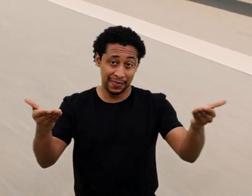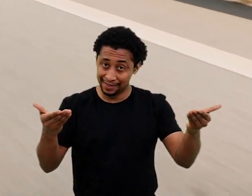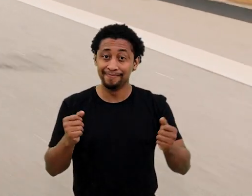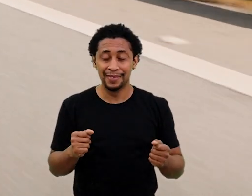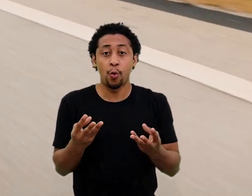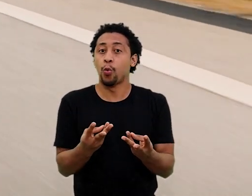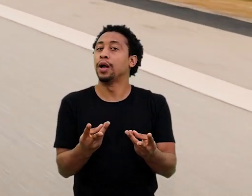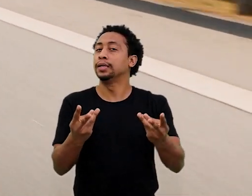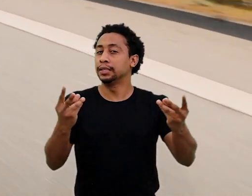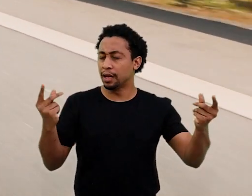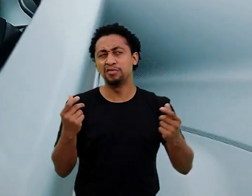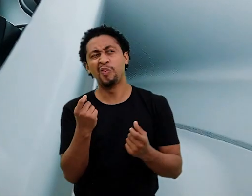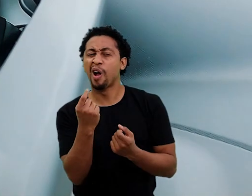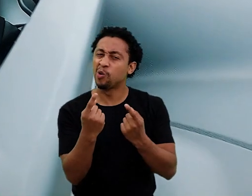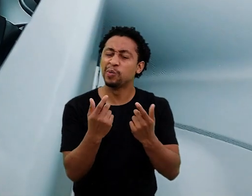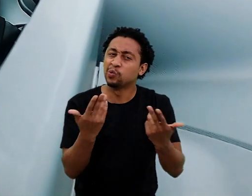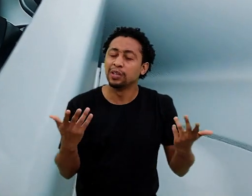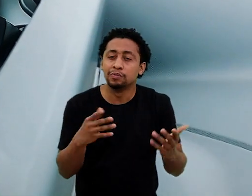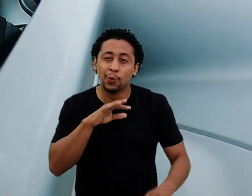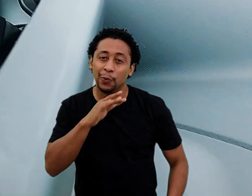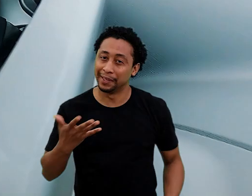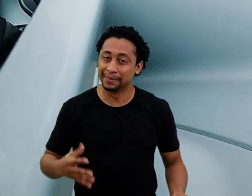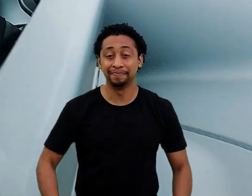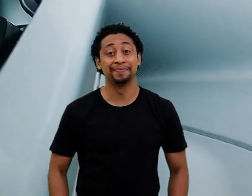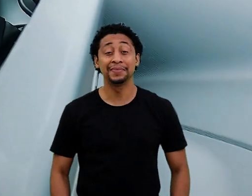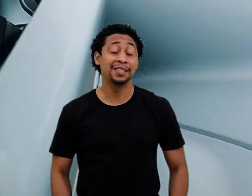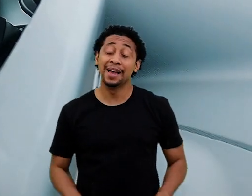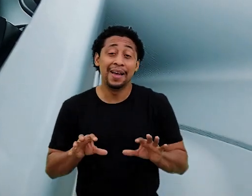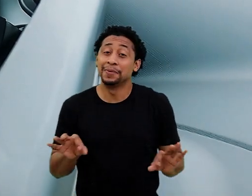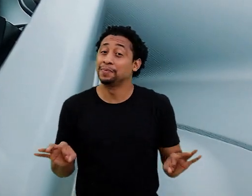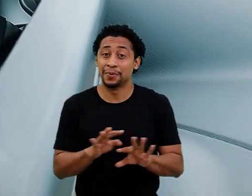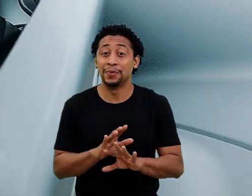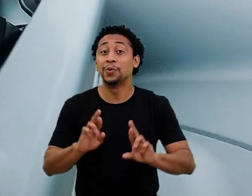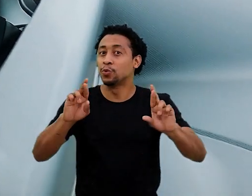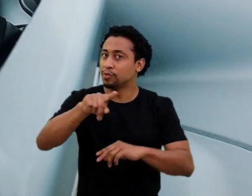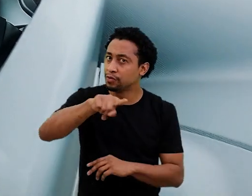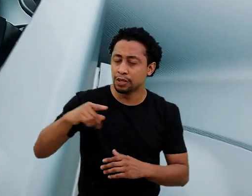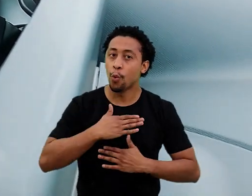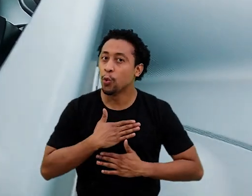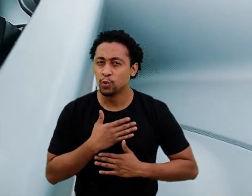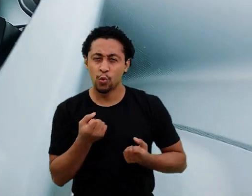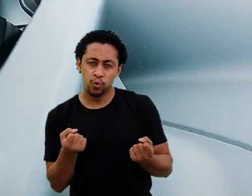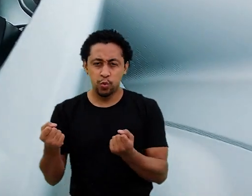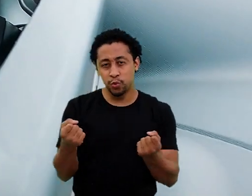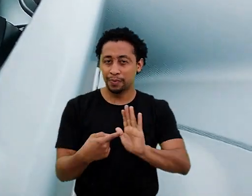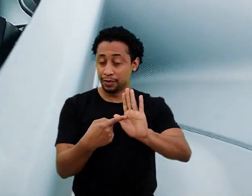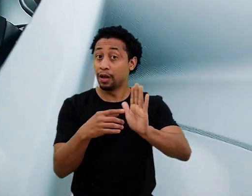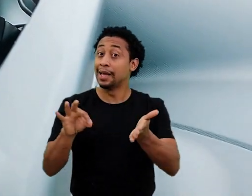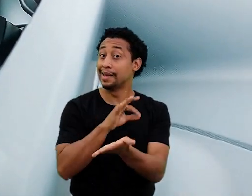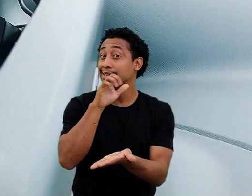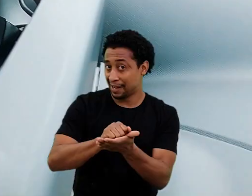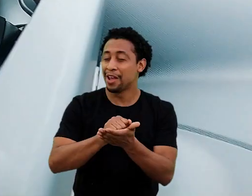entre essas qualidades e esses pequenos pênaltis. Certo, pessoal? Então é isso. Eu espero que vocês tenham gostado da avaliação. Não esqueçam de assinar o canal